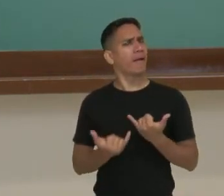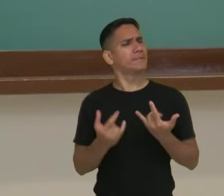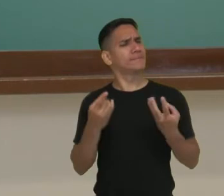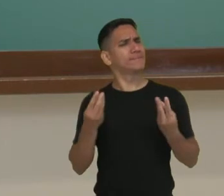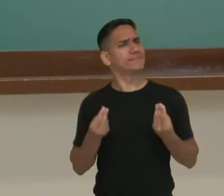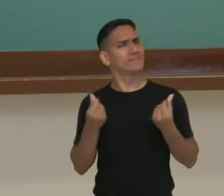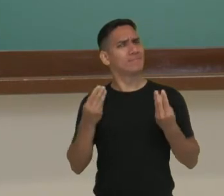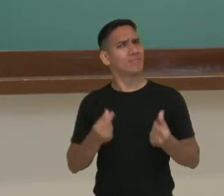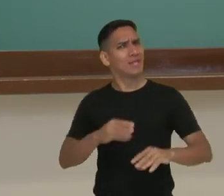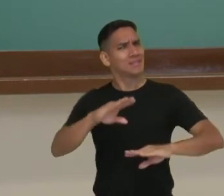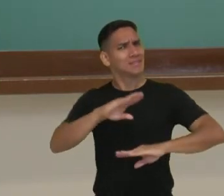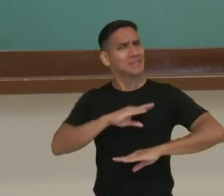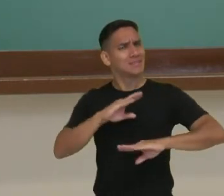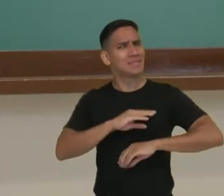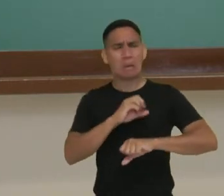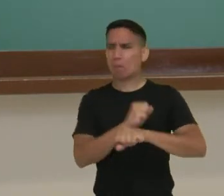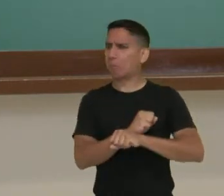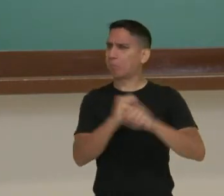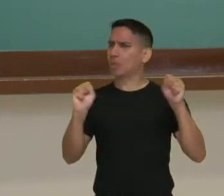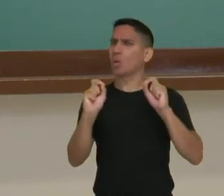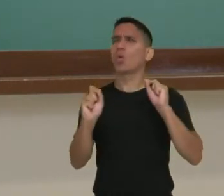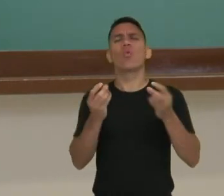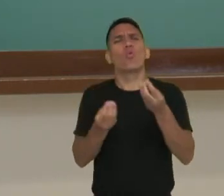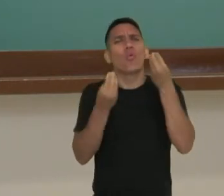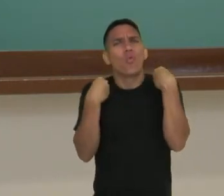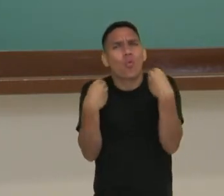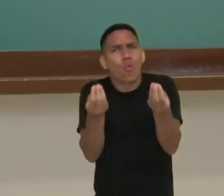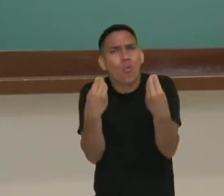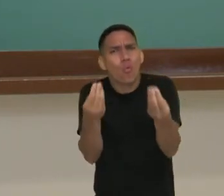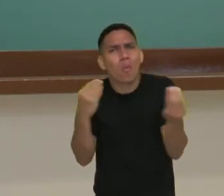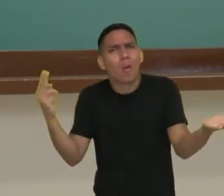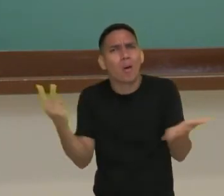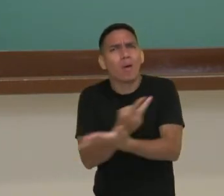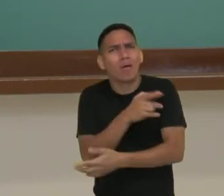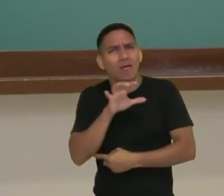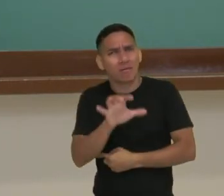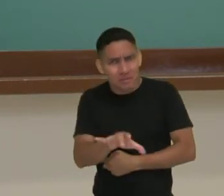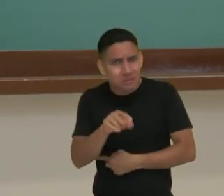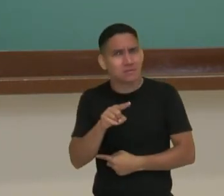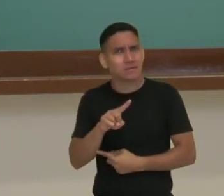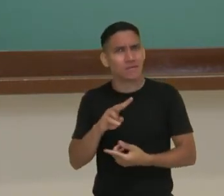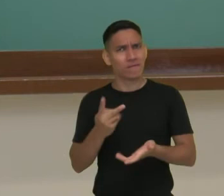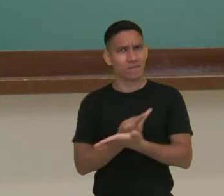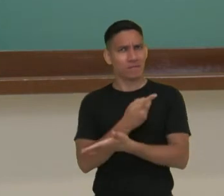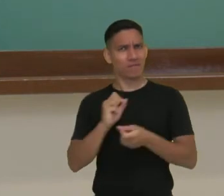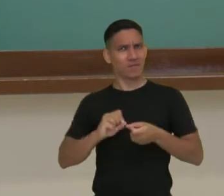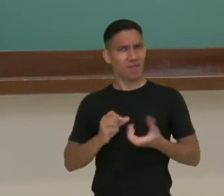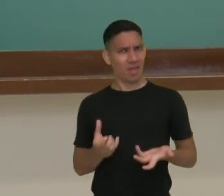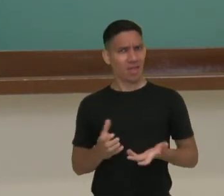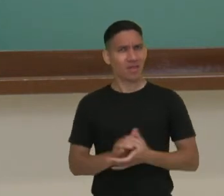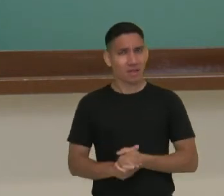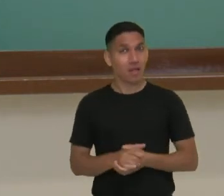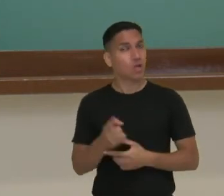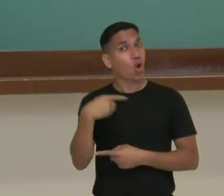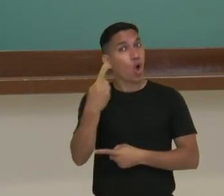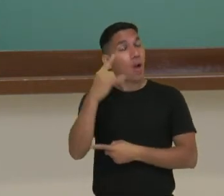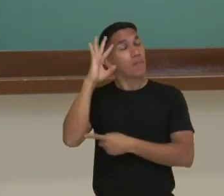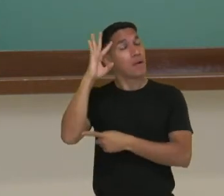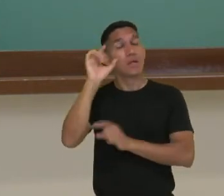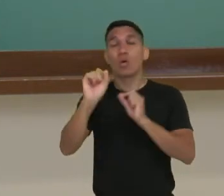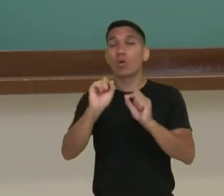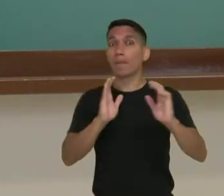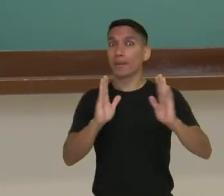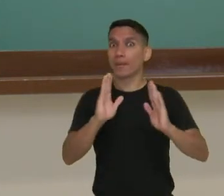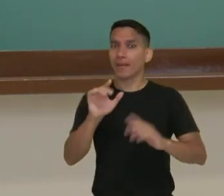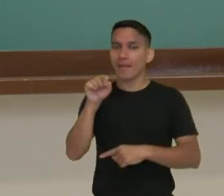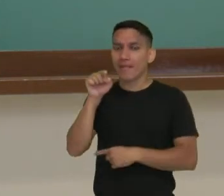situação impossível, né? Como que permitiam isso? A gente tem que pensar que naquele período eles eram os